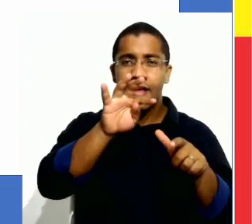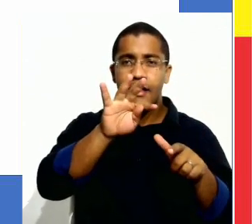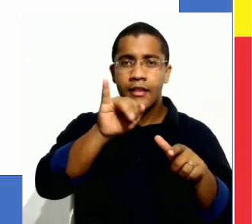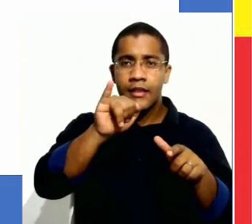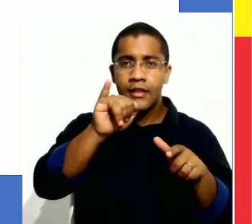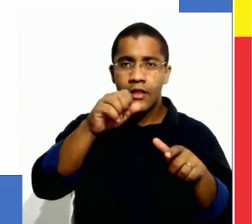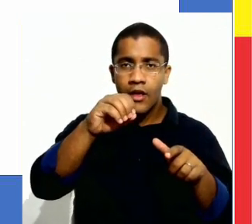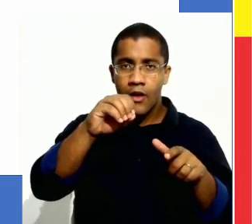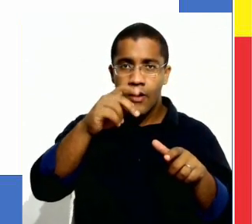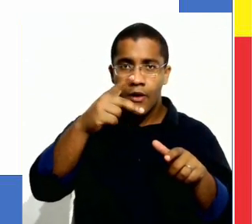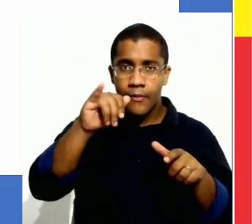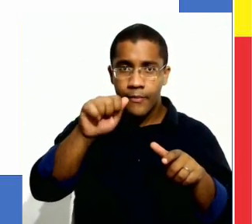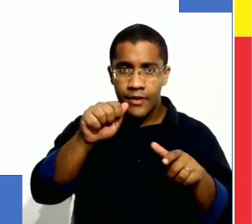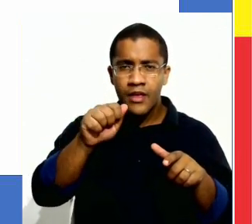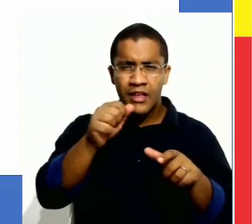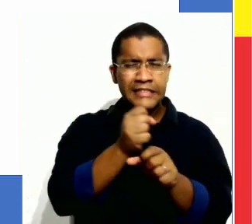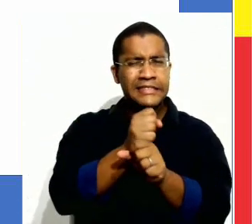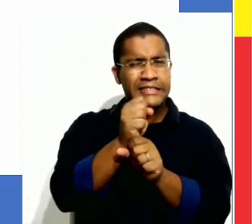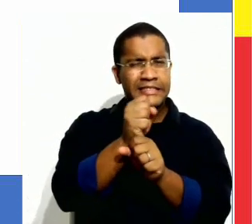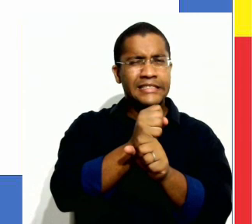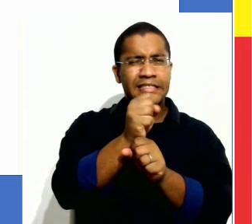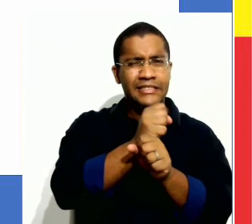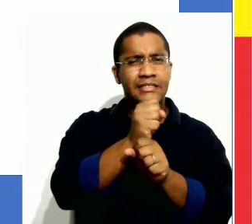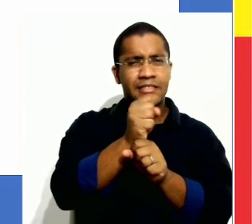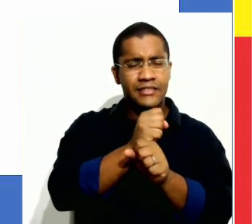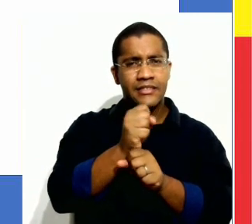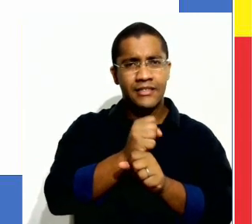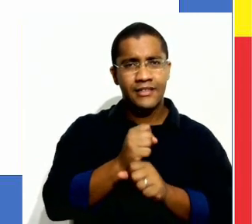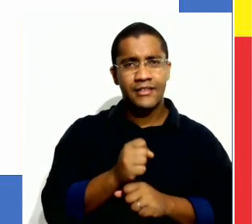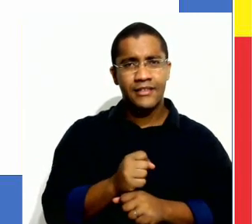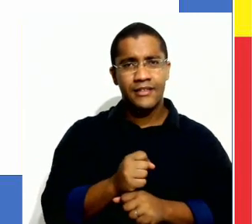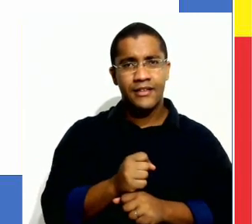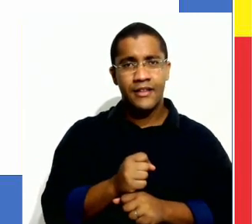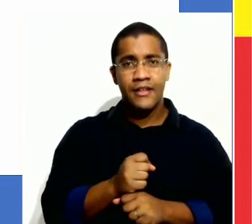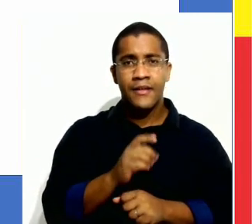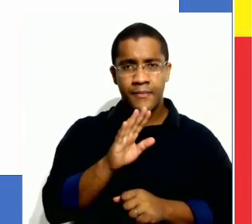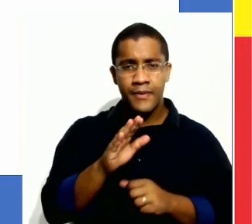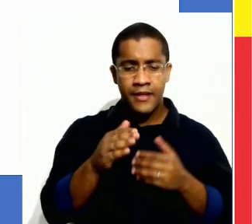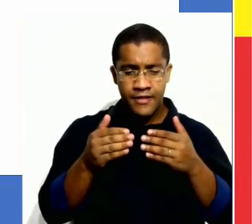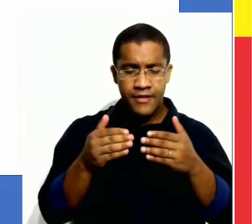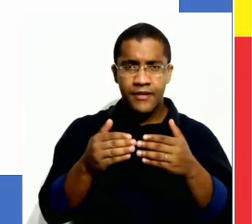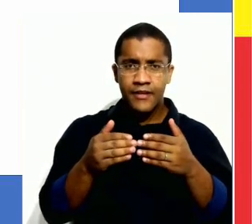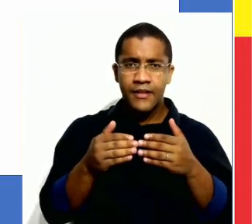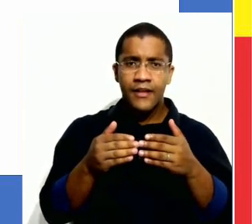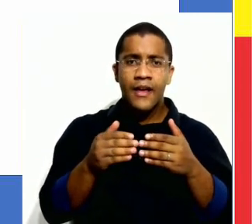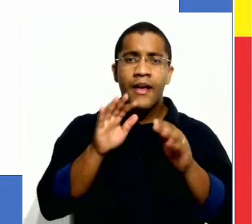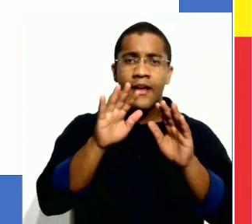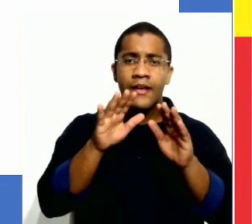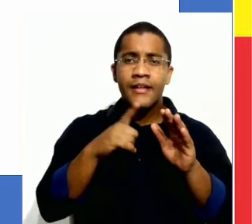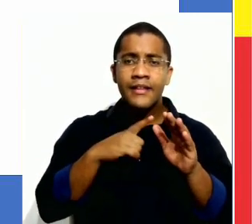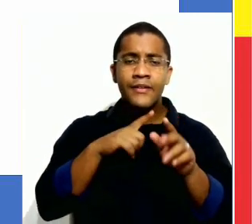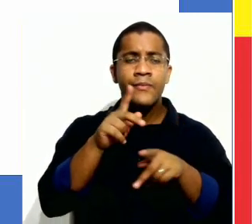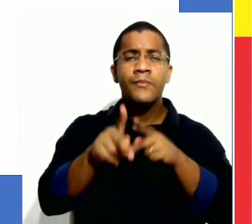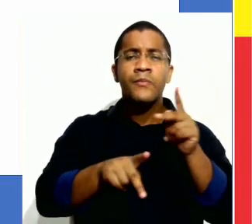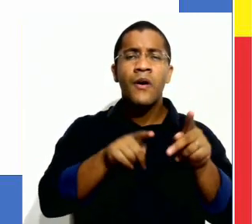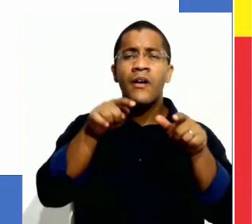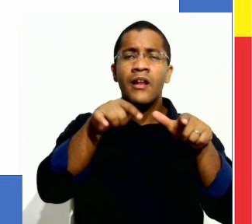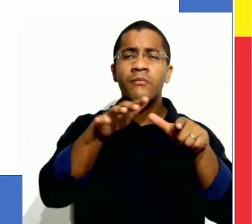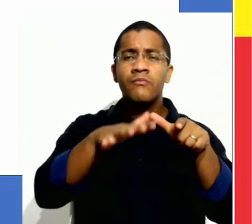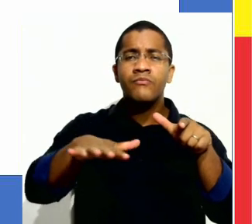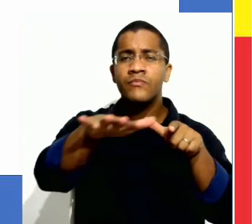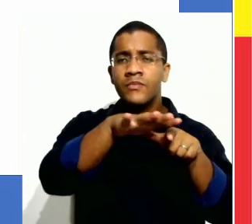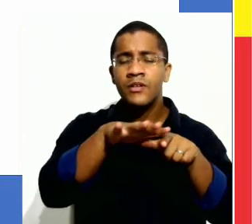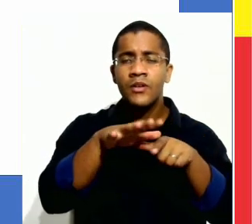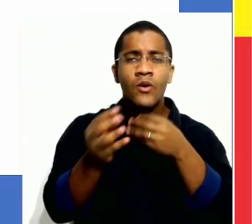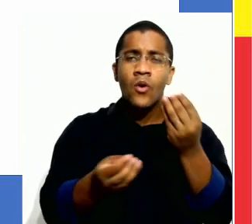do mundo, pouco se sabe sobre os períodos anteriores à unificação dos povos da